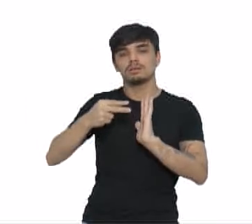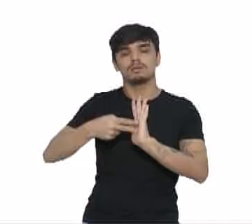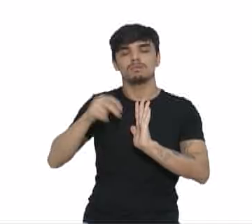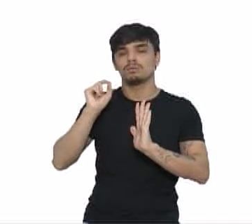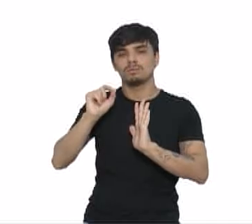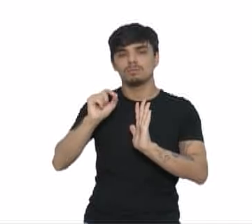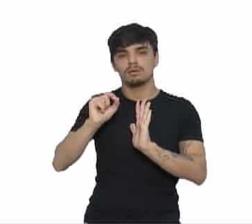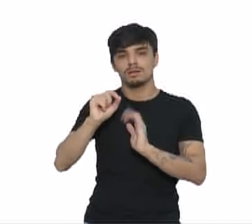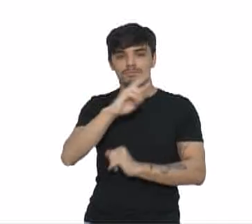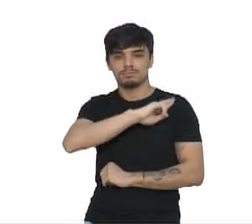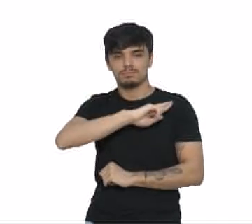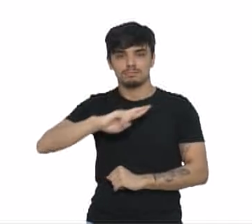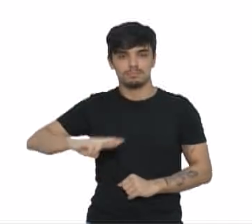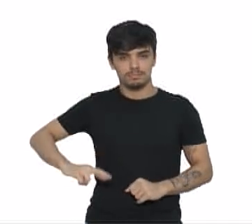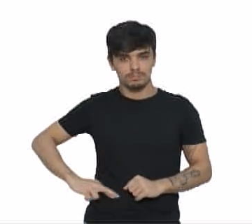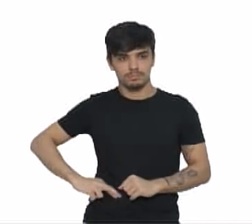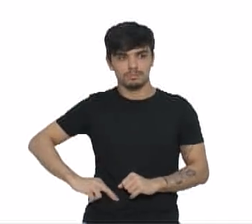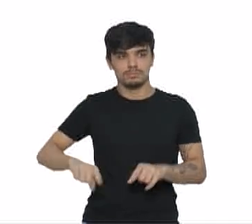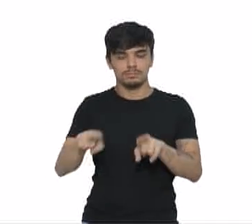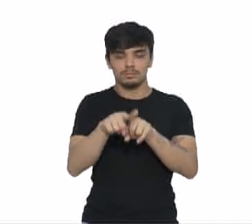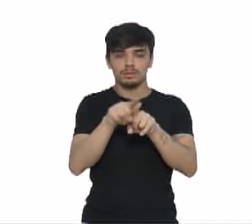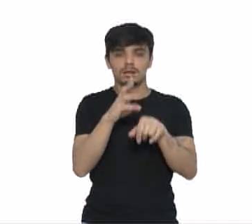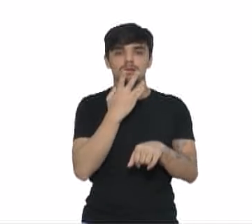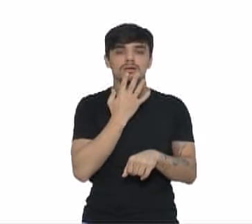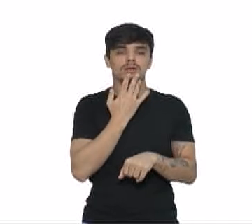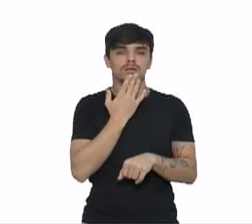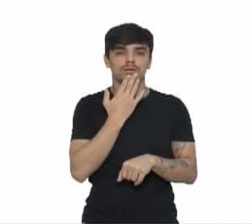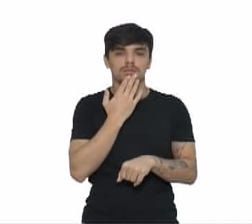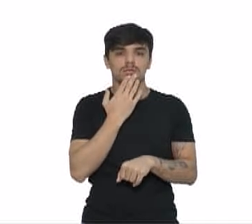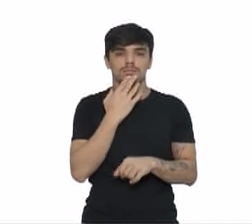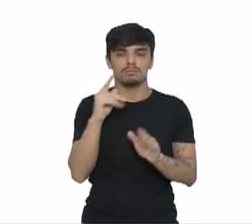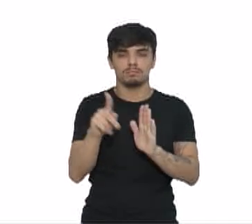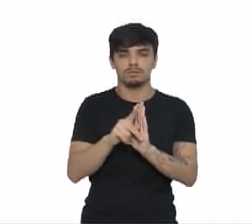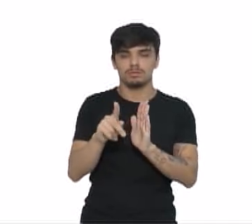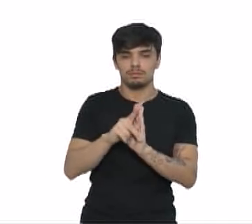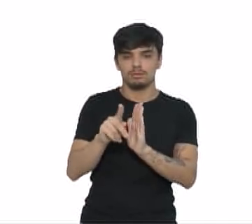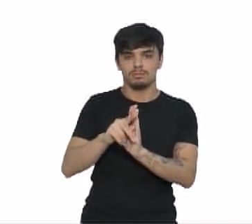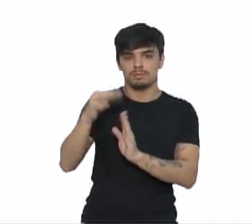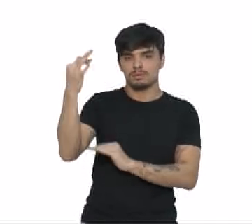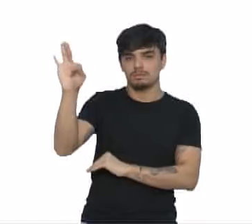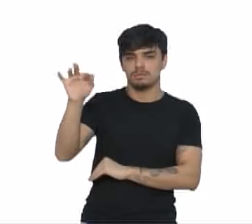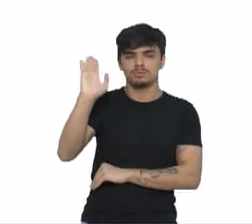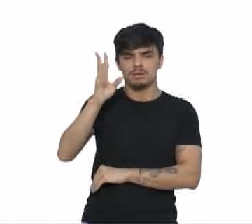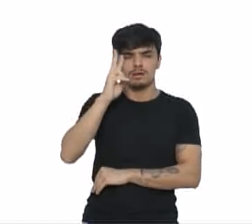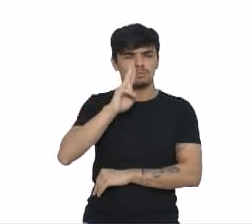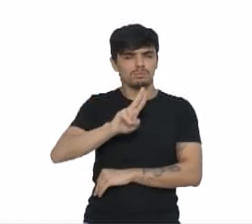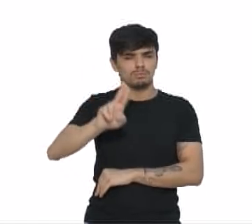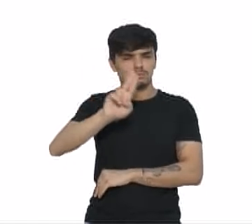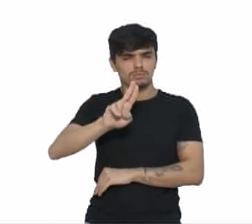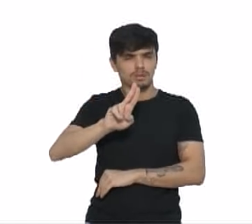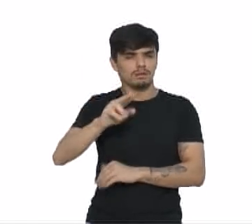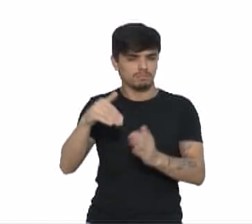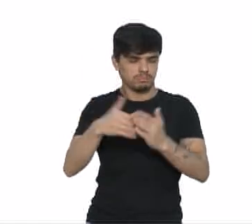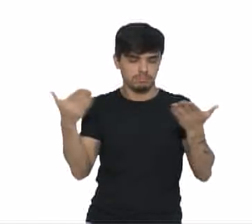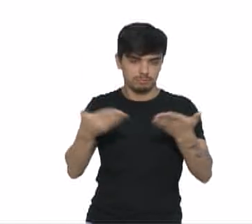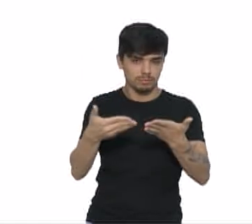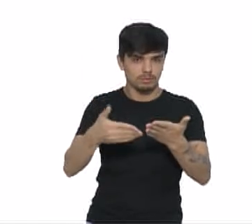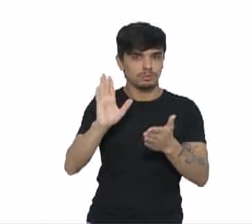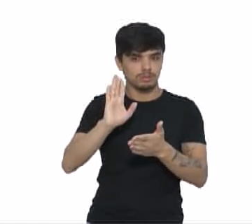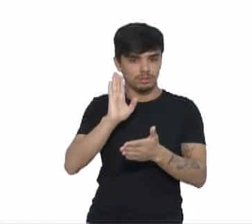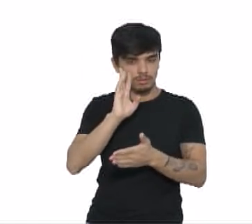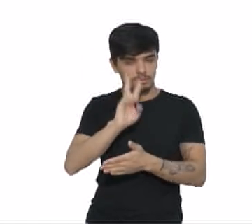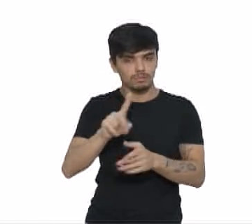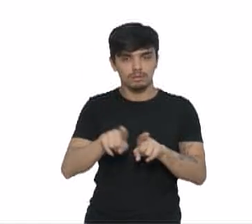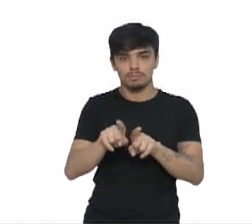justamente a República. As cores nacionais da França, usadas até hoje, que a gente já viu desde a aula 32, e aqui ele